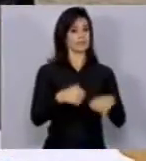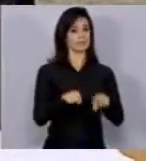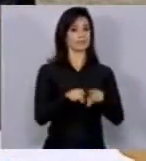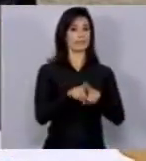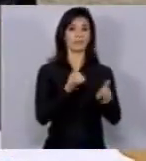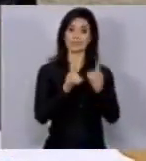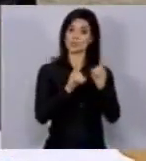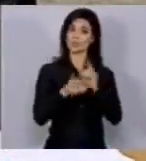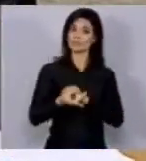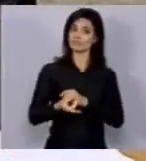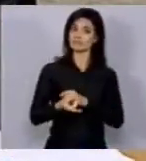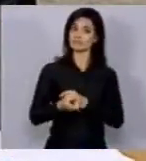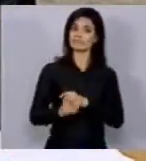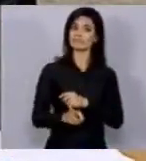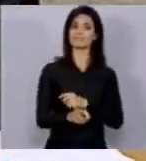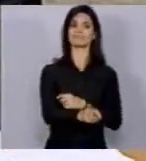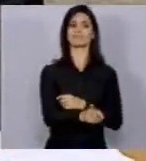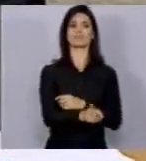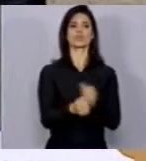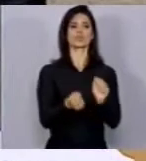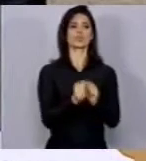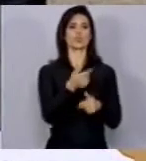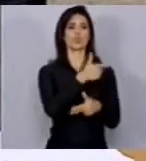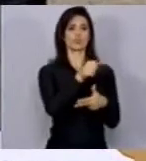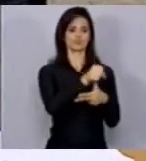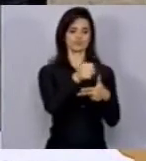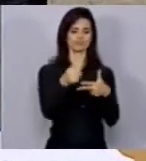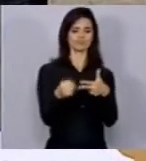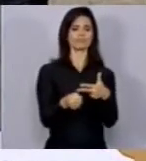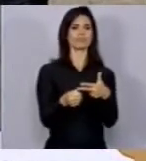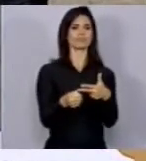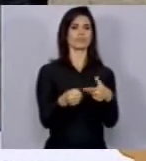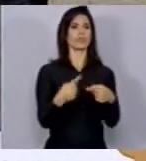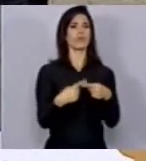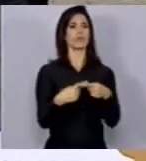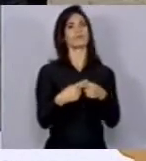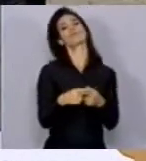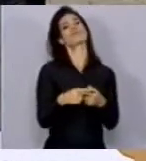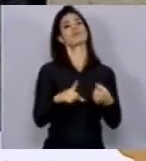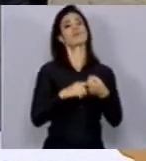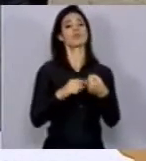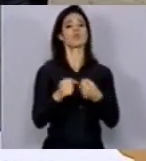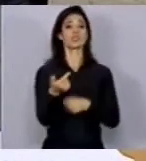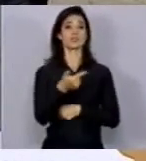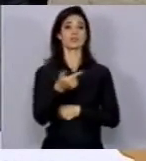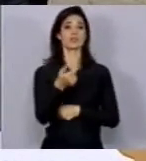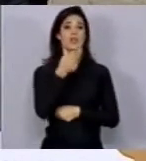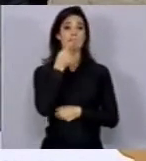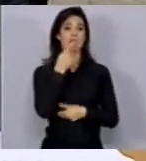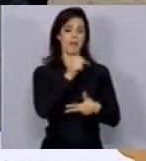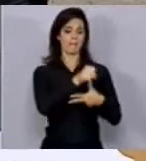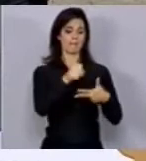diálogo permanente com os demais poderes, que a Constituição, em seu artigo 2º, diz que são independentes